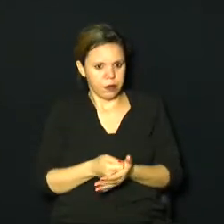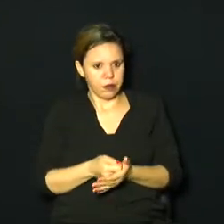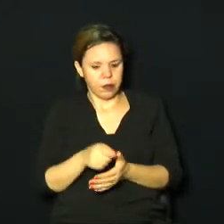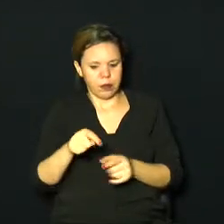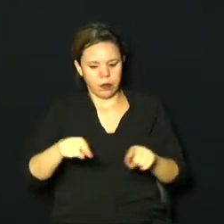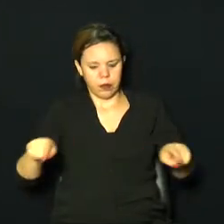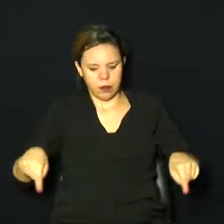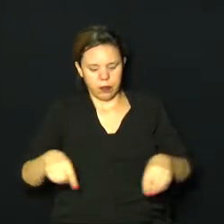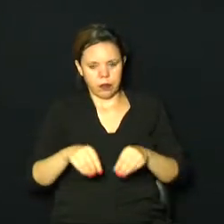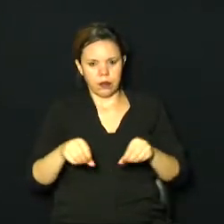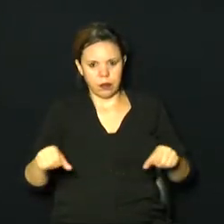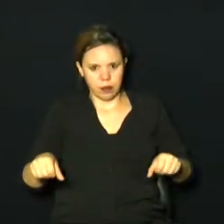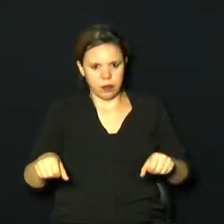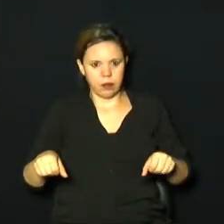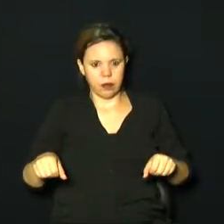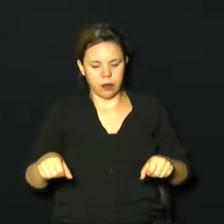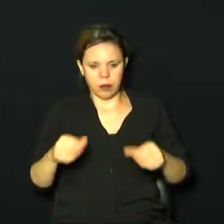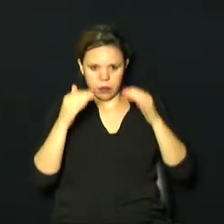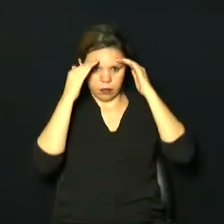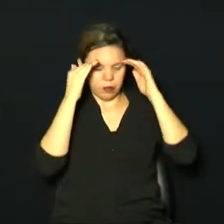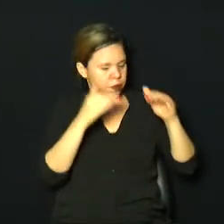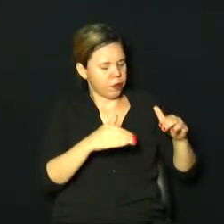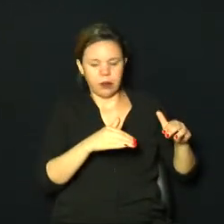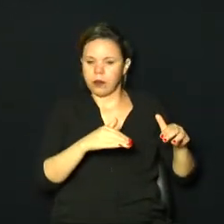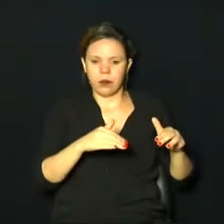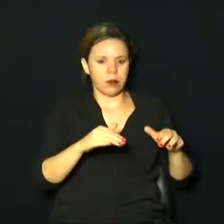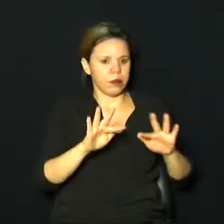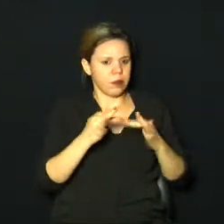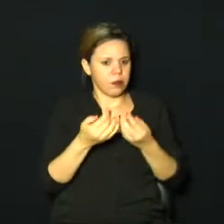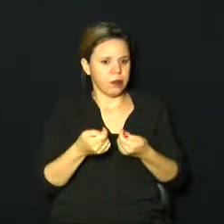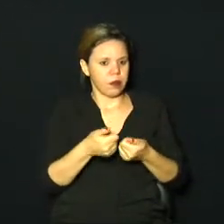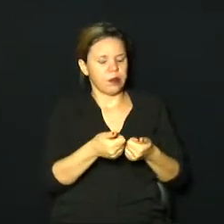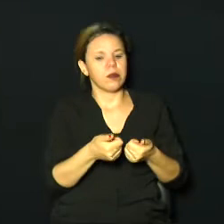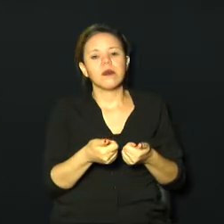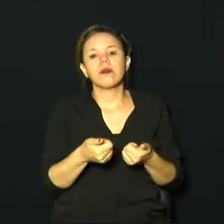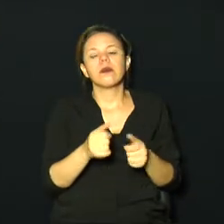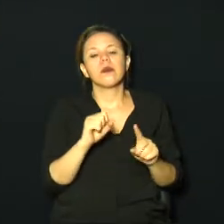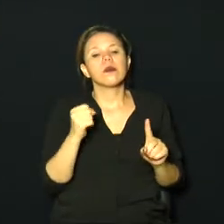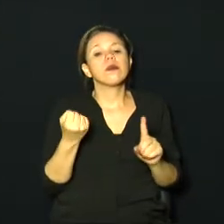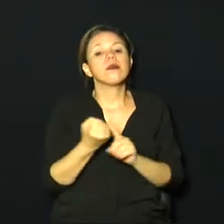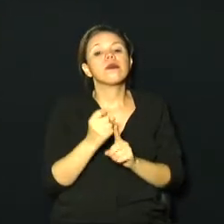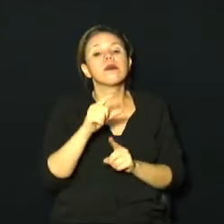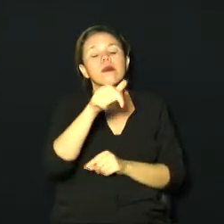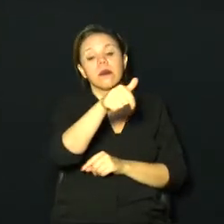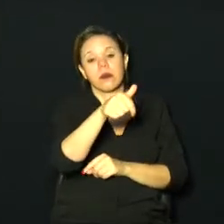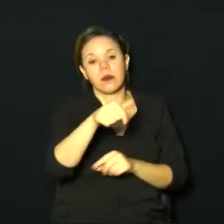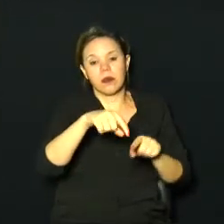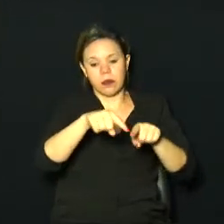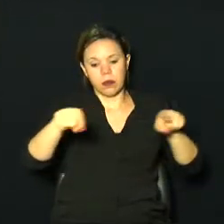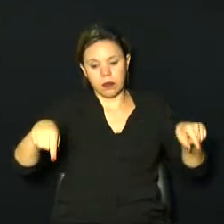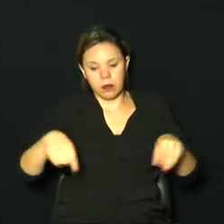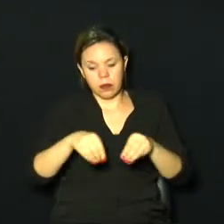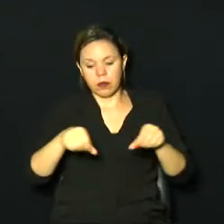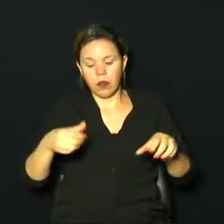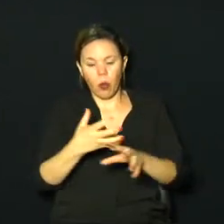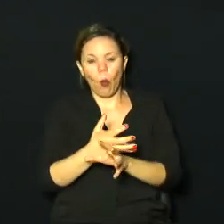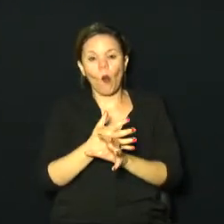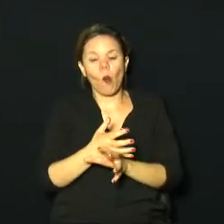terreno que não cumpria a função social foi ocupado pelas famílias para dar a destinação social, e depois o terreno continua